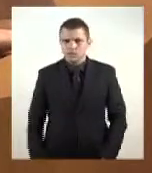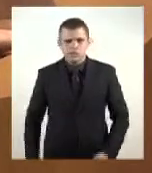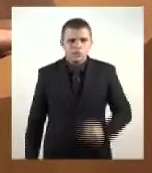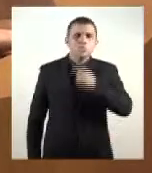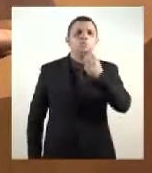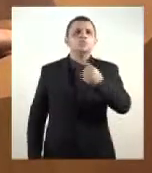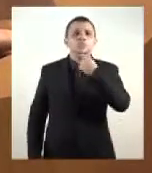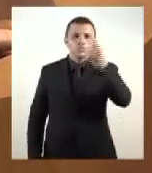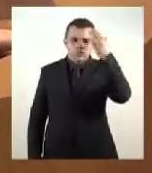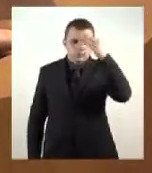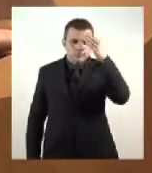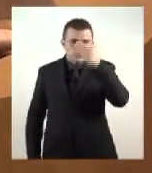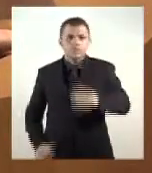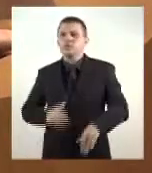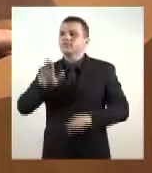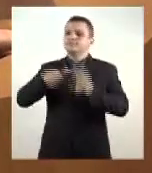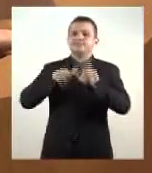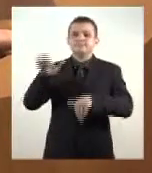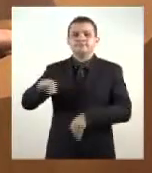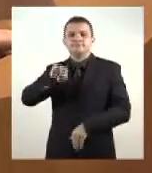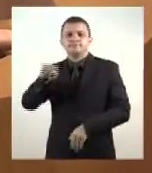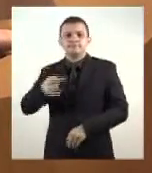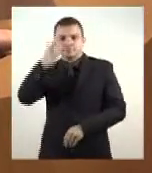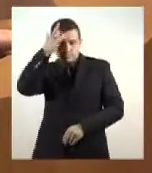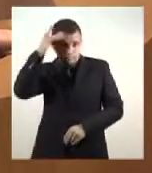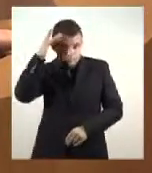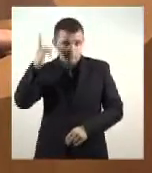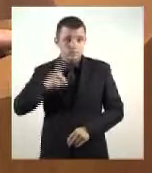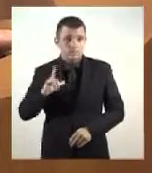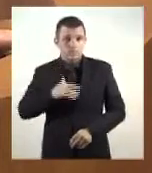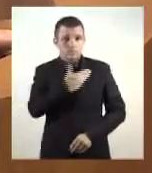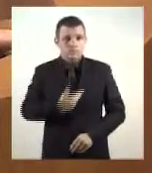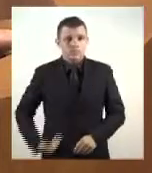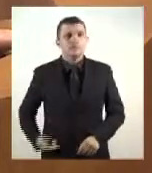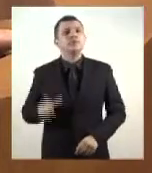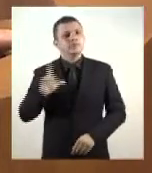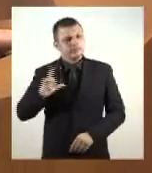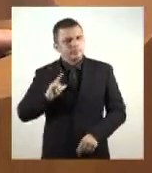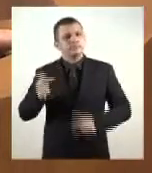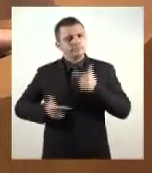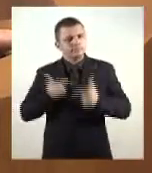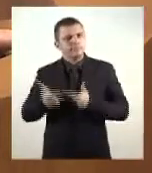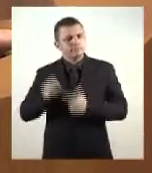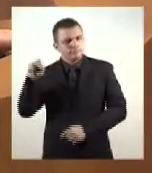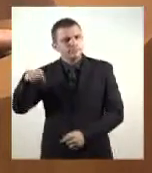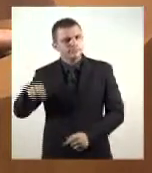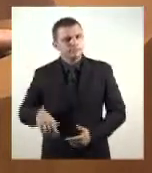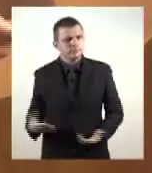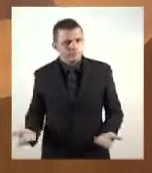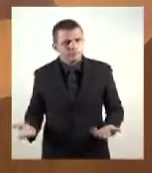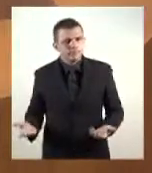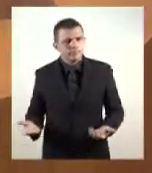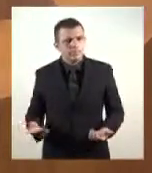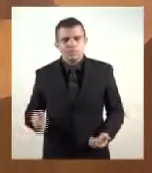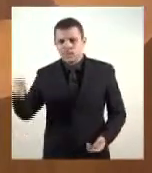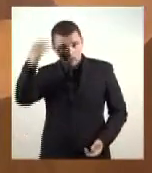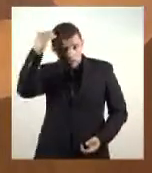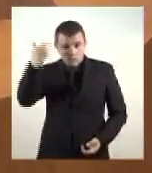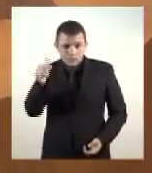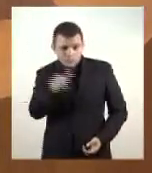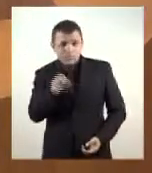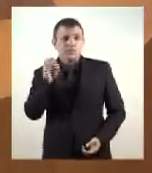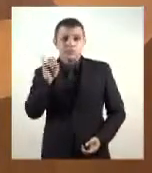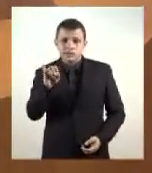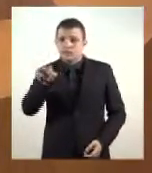chamar e convocar 1.000 militares, o governador está fazendo a parte dele? Ele não tem culpa se dos 1.350 não